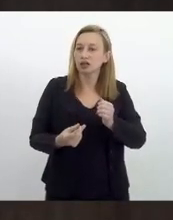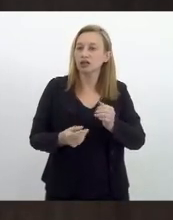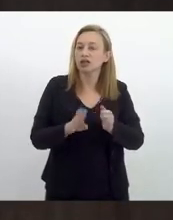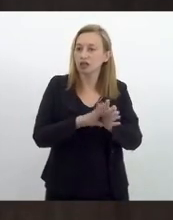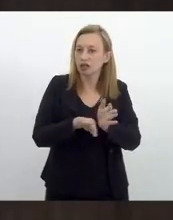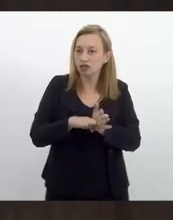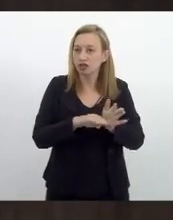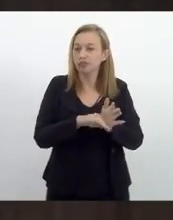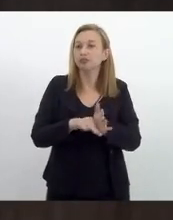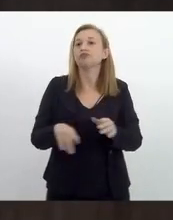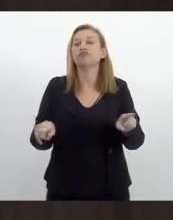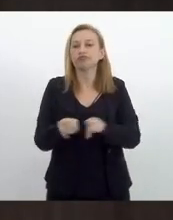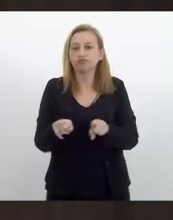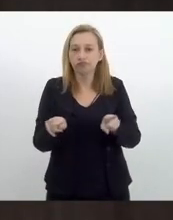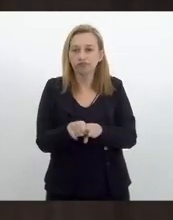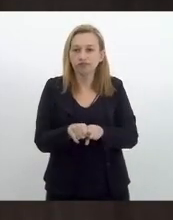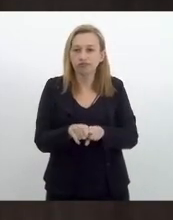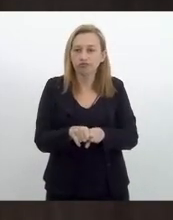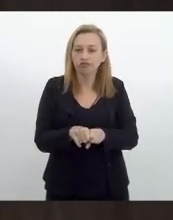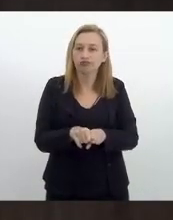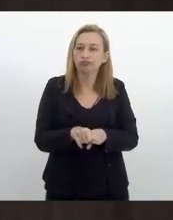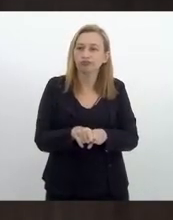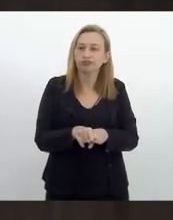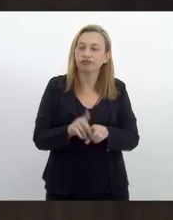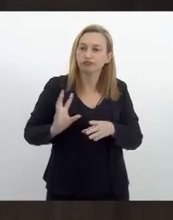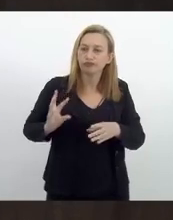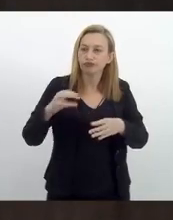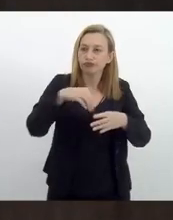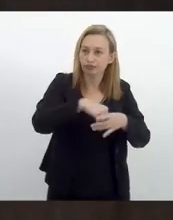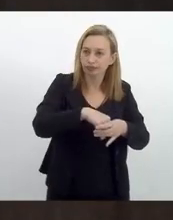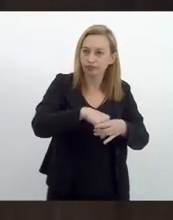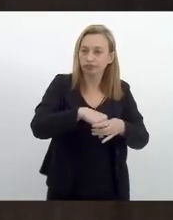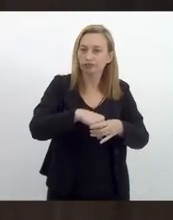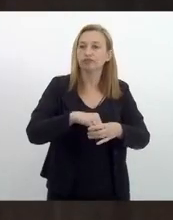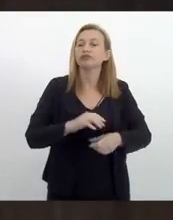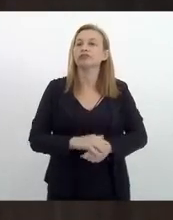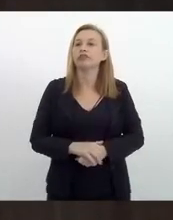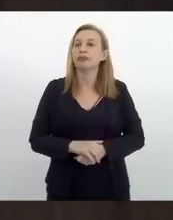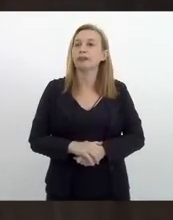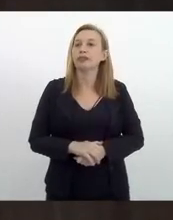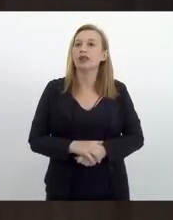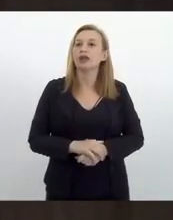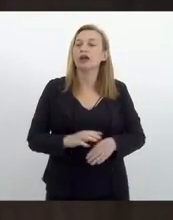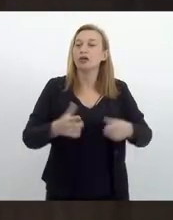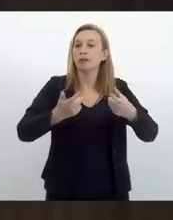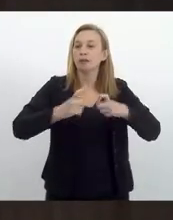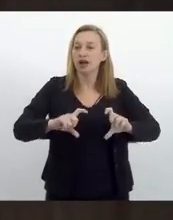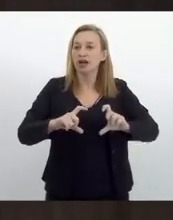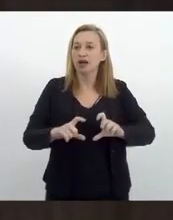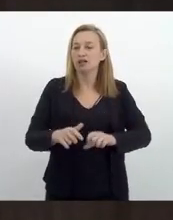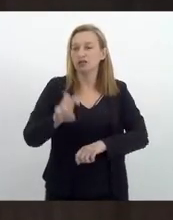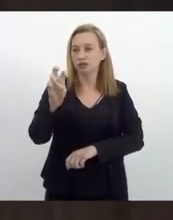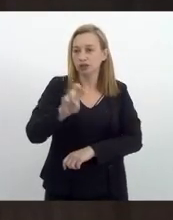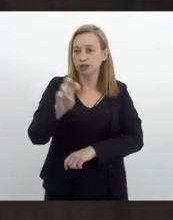disso, foi inserida, foi inserido o parágrafo quinto